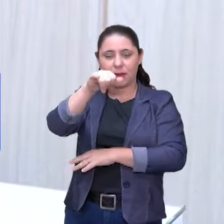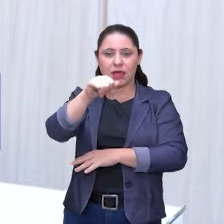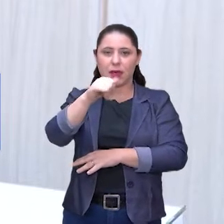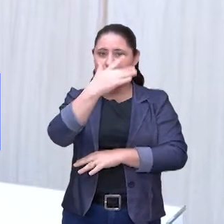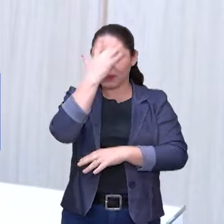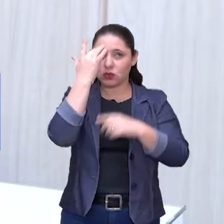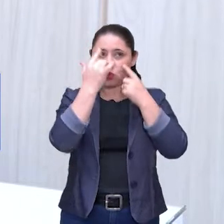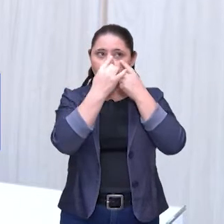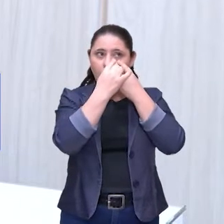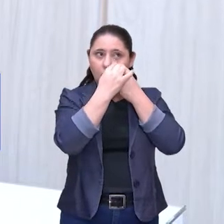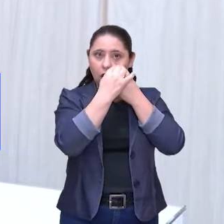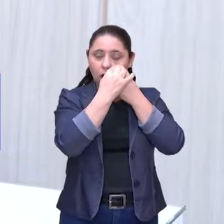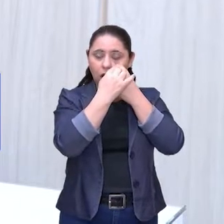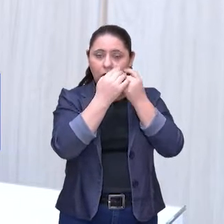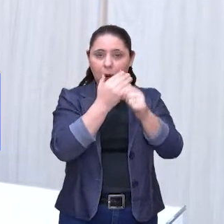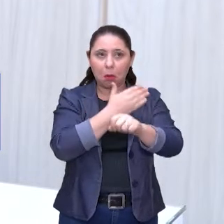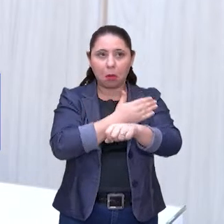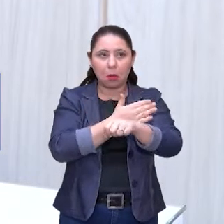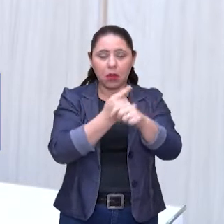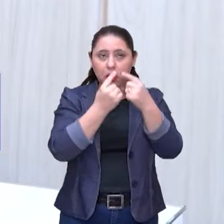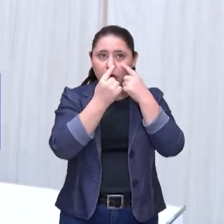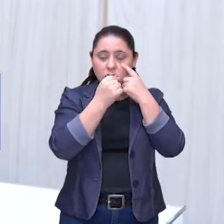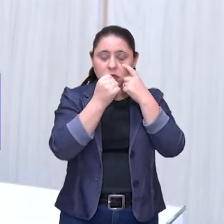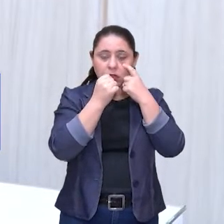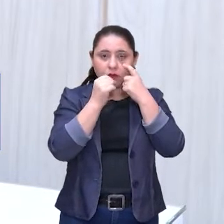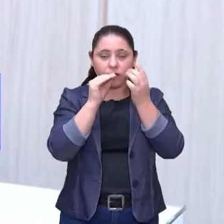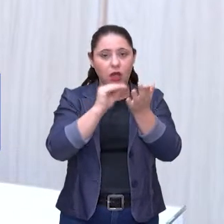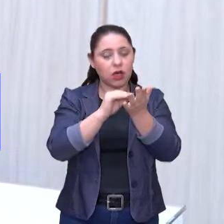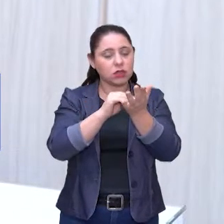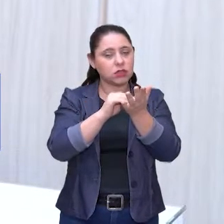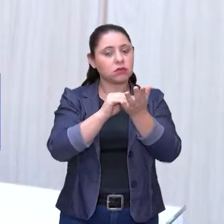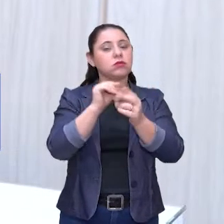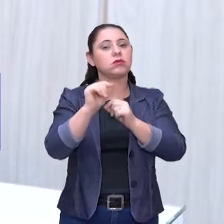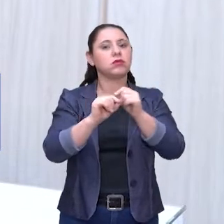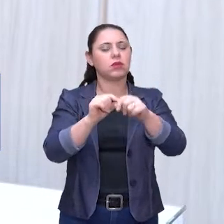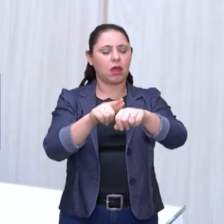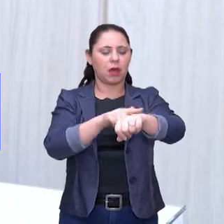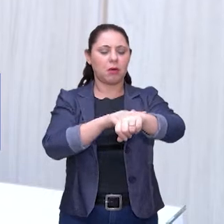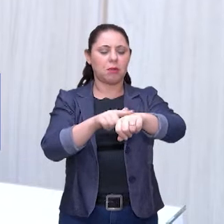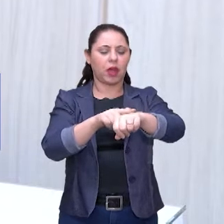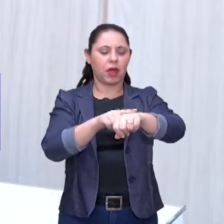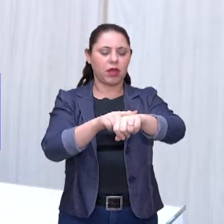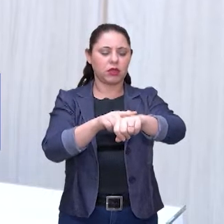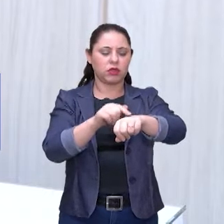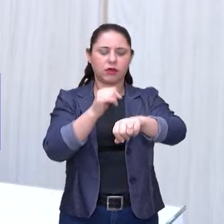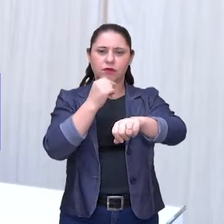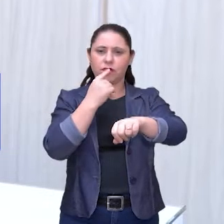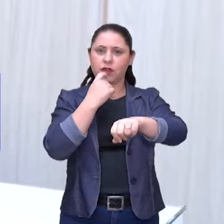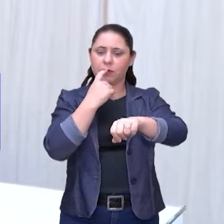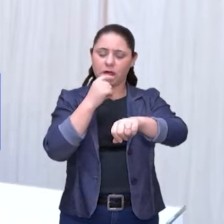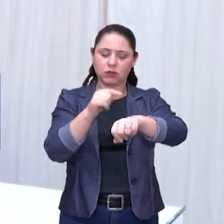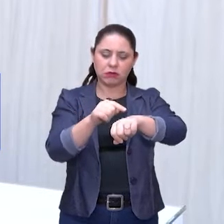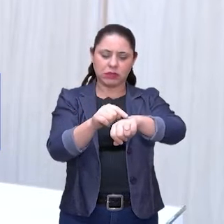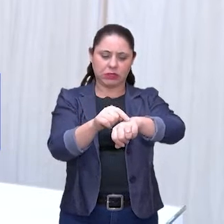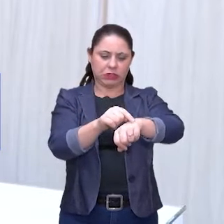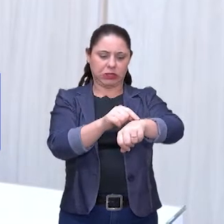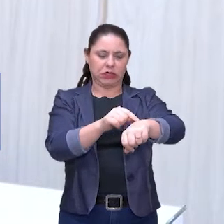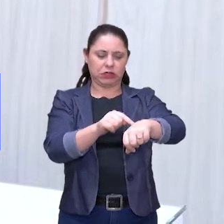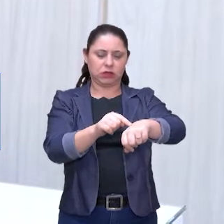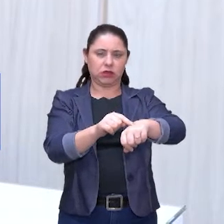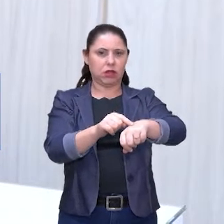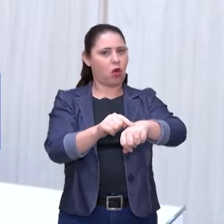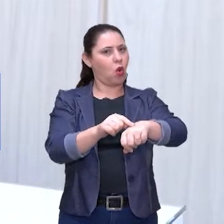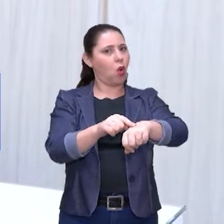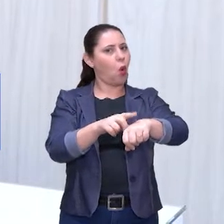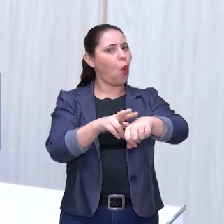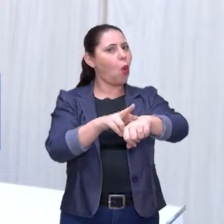Com manifestações sistêmicas, né? Às vezes, na pele, o que chama atenção são as lesões mais